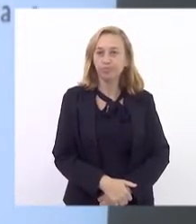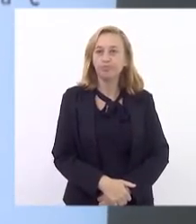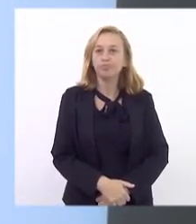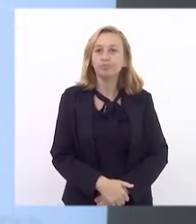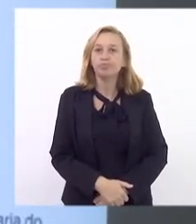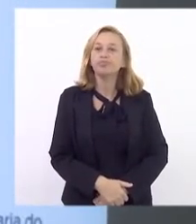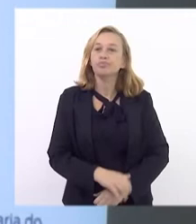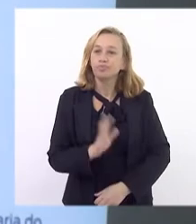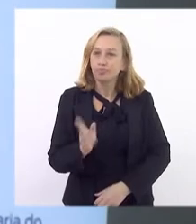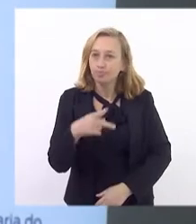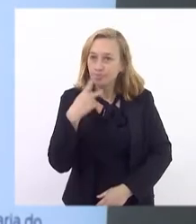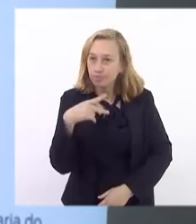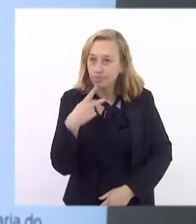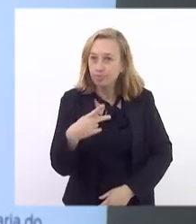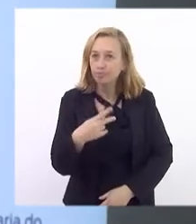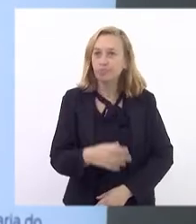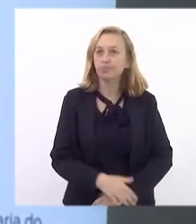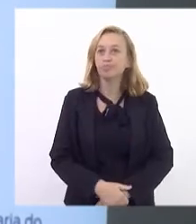Como eu falei,